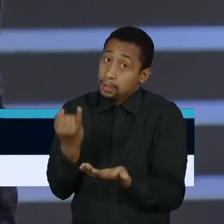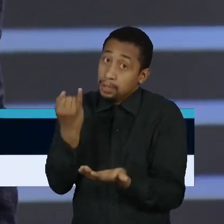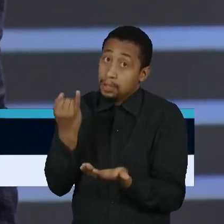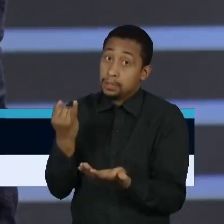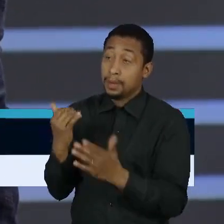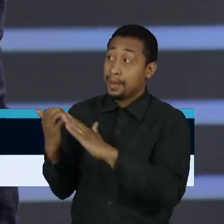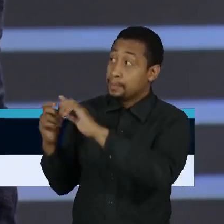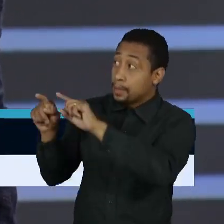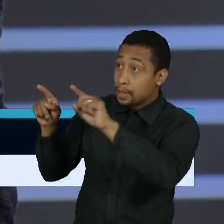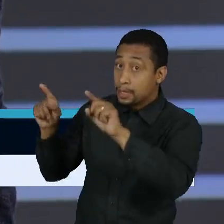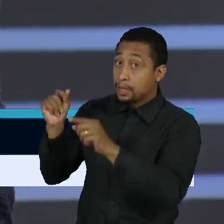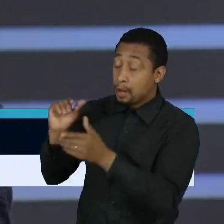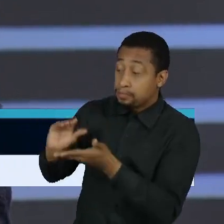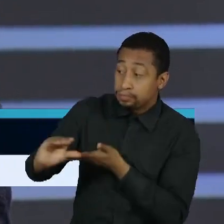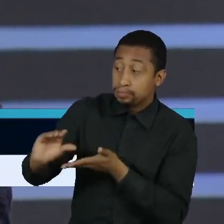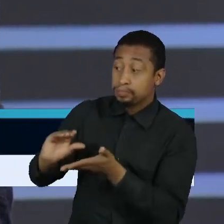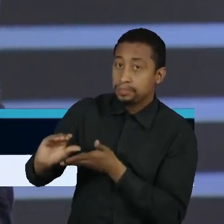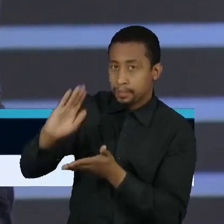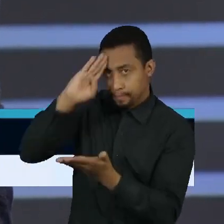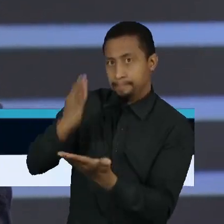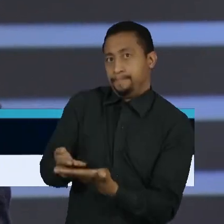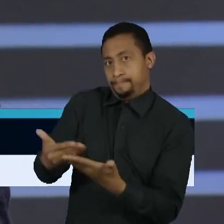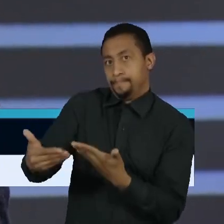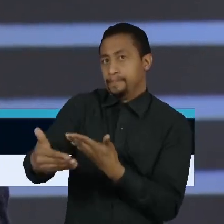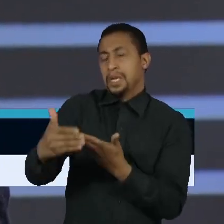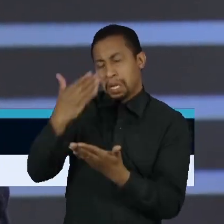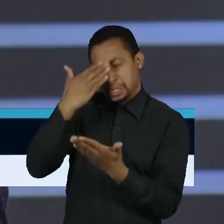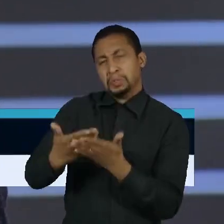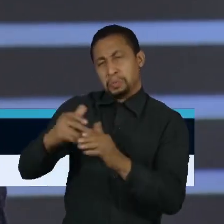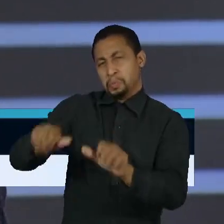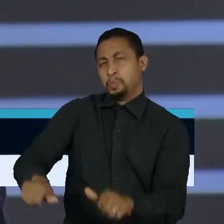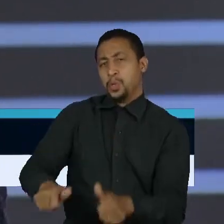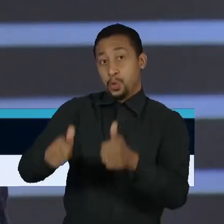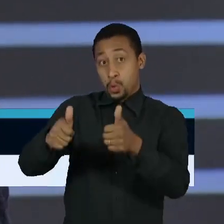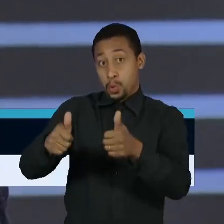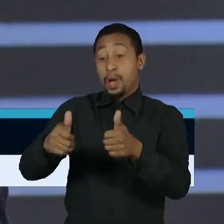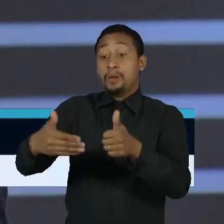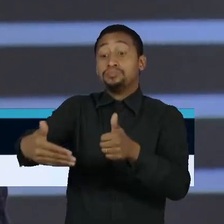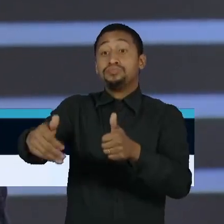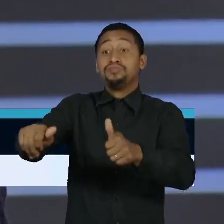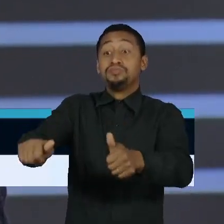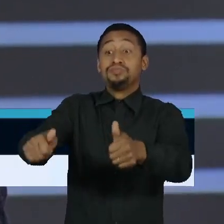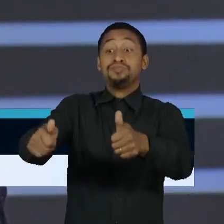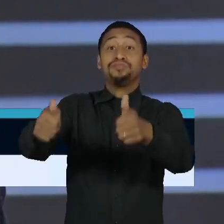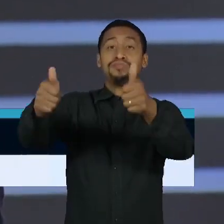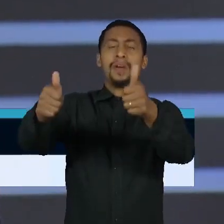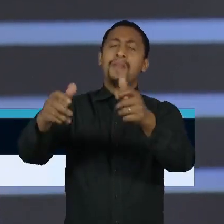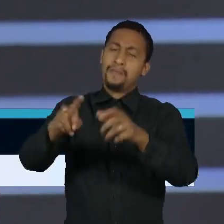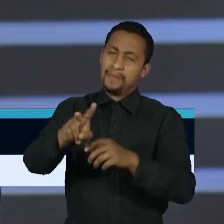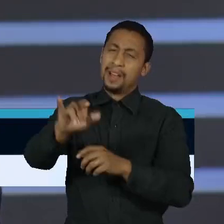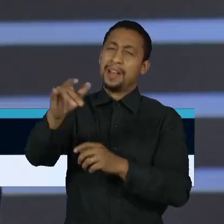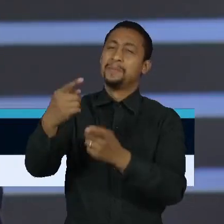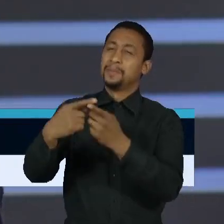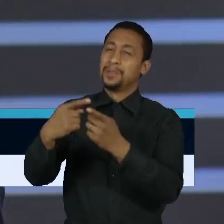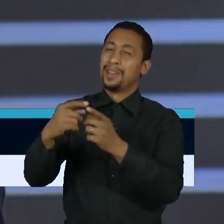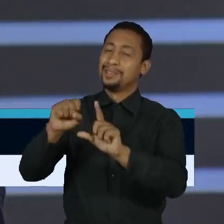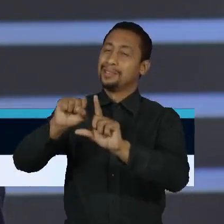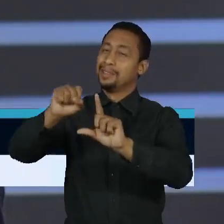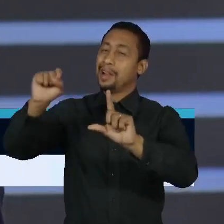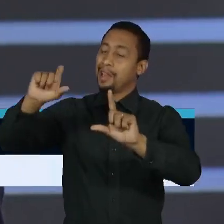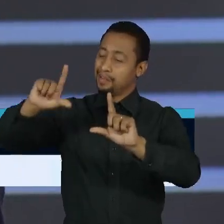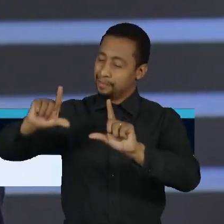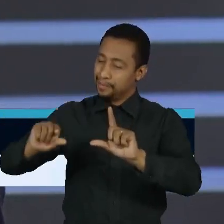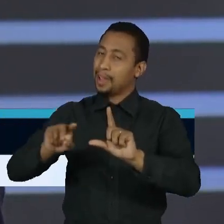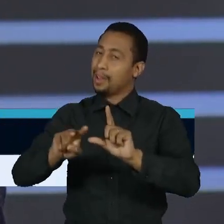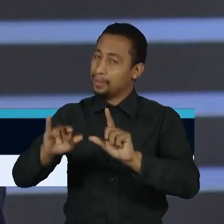questão brasileira tem melhorado muito e aponta que melhorará ainda um pouco mais com a questão da queda dos juros, que a gente espera que,